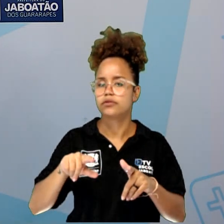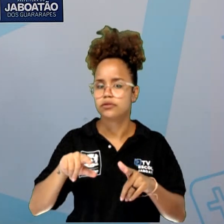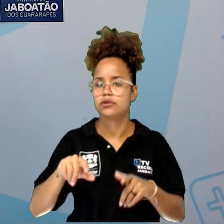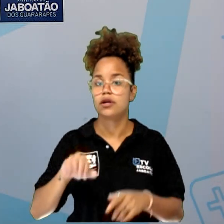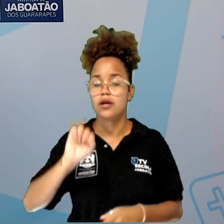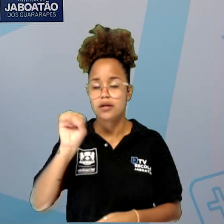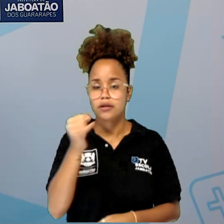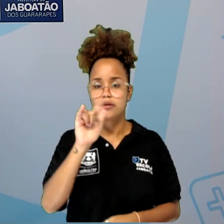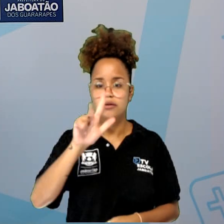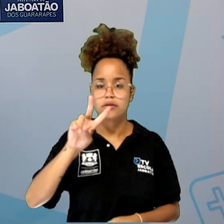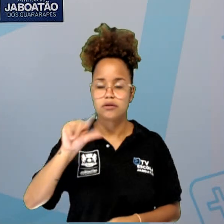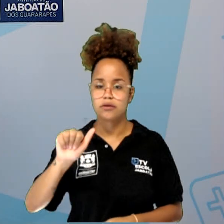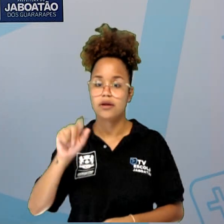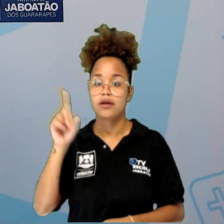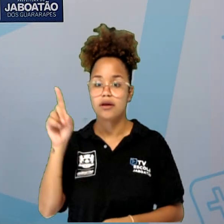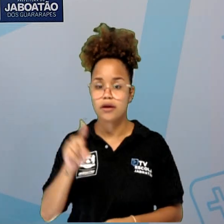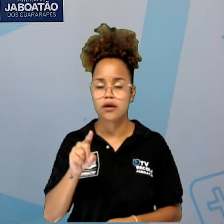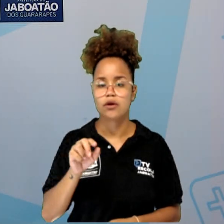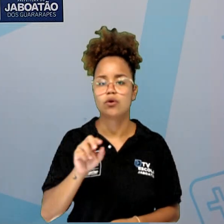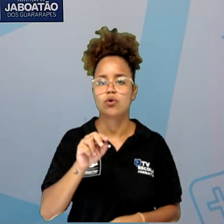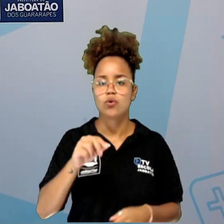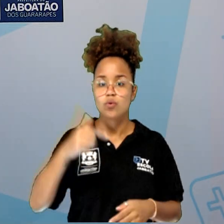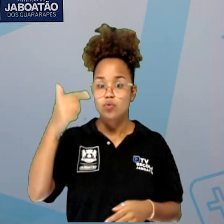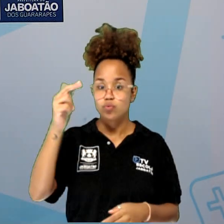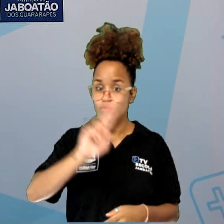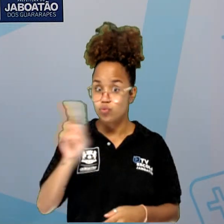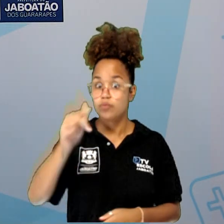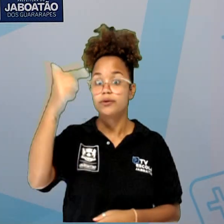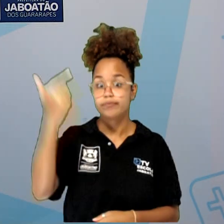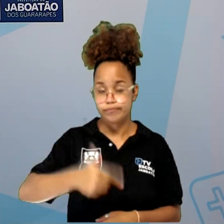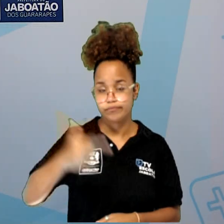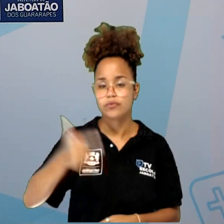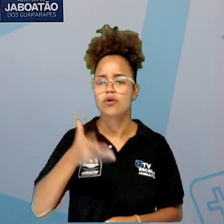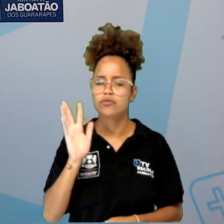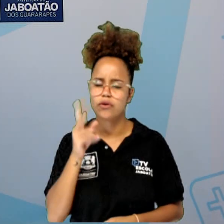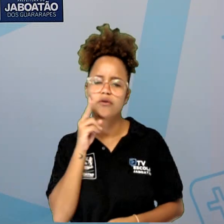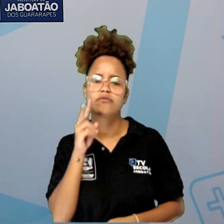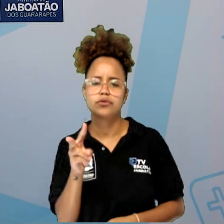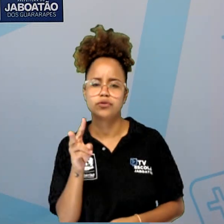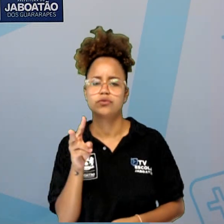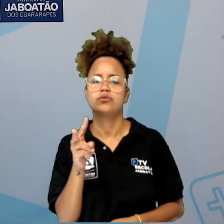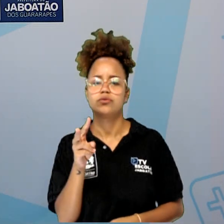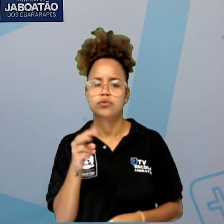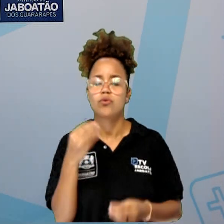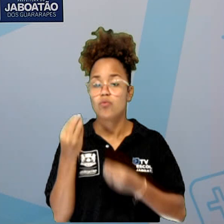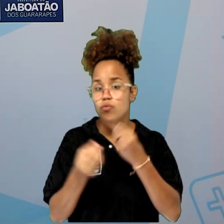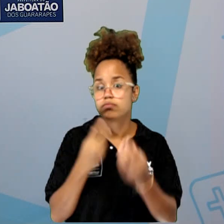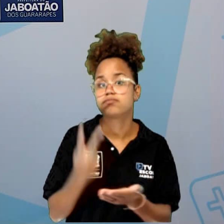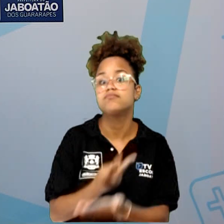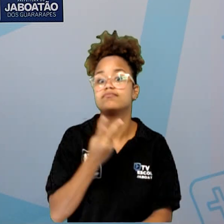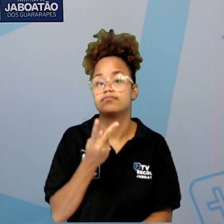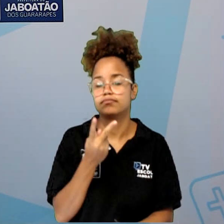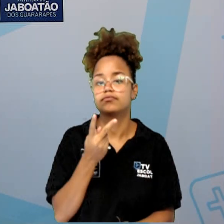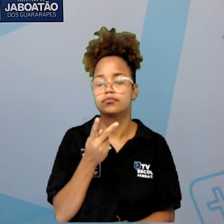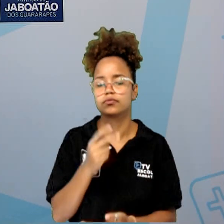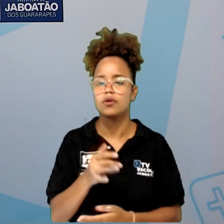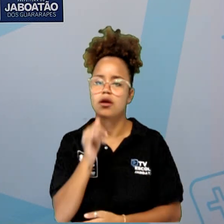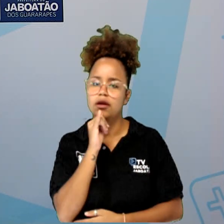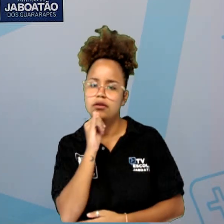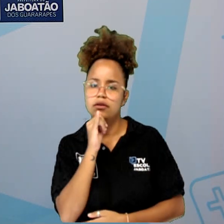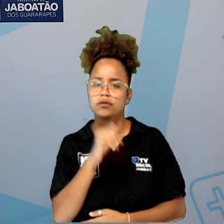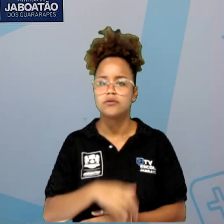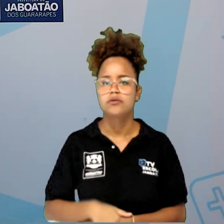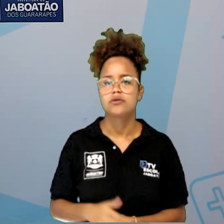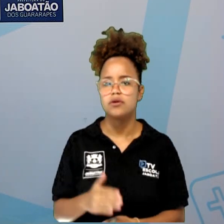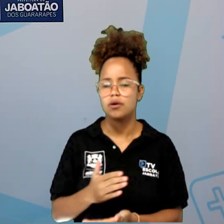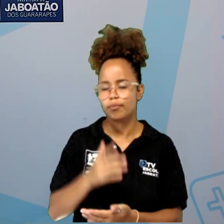Silva geralmente é um sobrenome. E a gente já viu algumas situações dessas acontecerem, né? Quando, por exemplo,